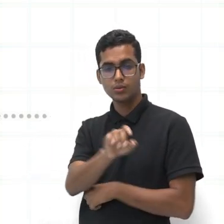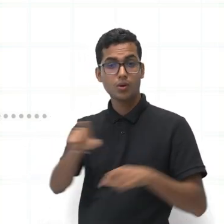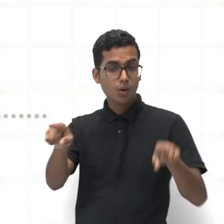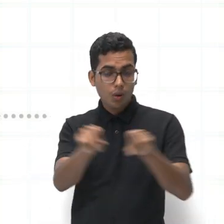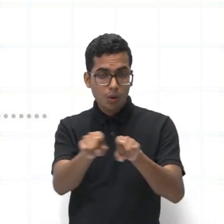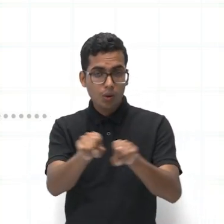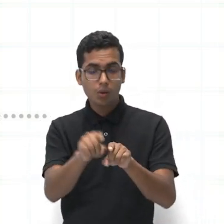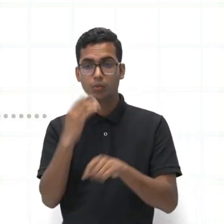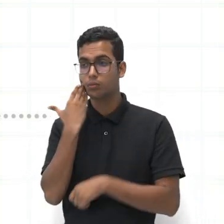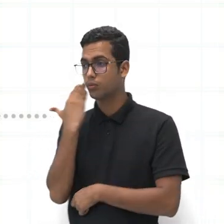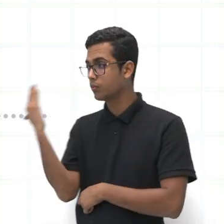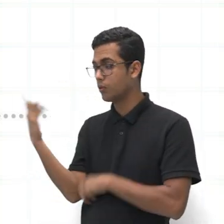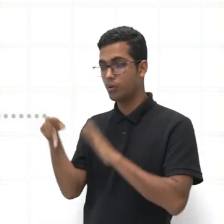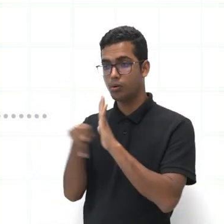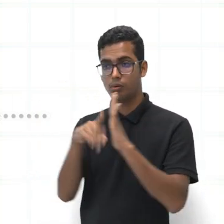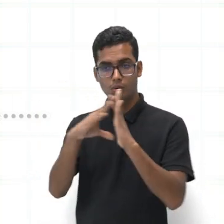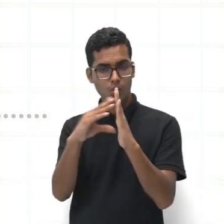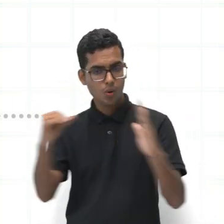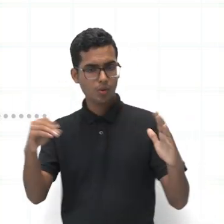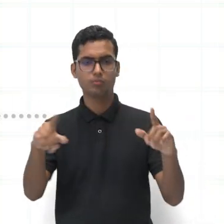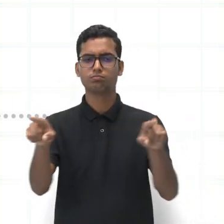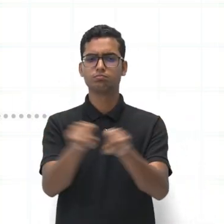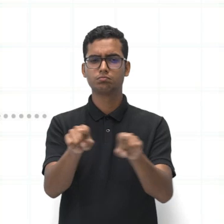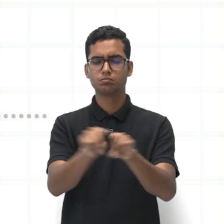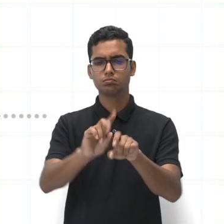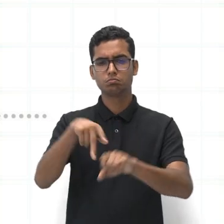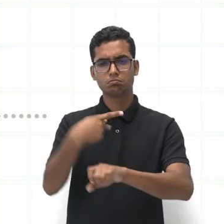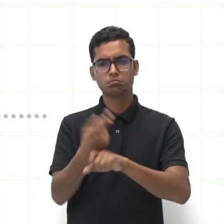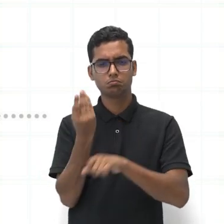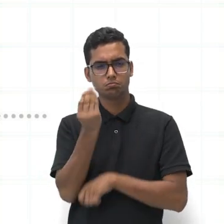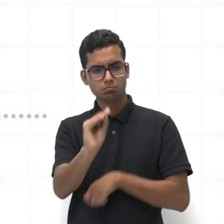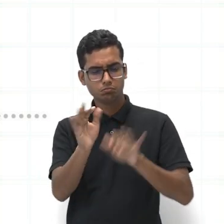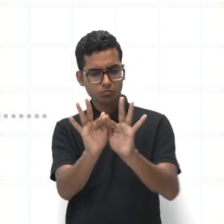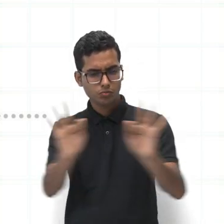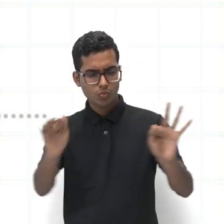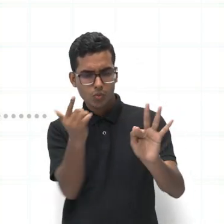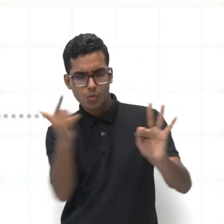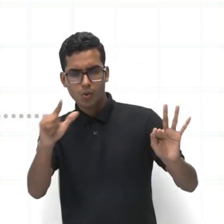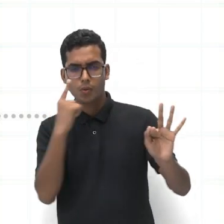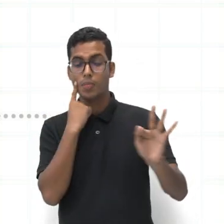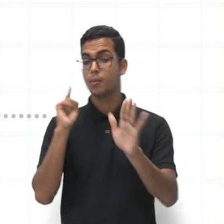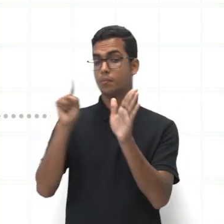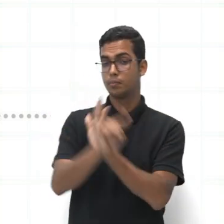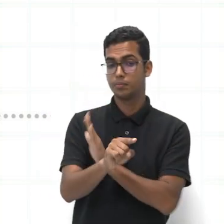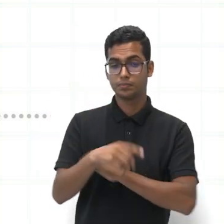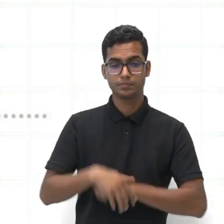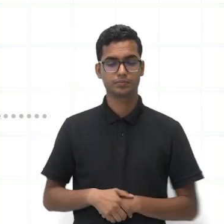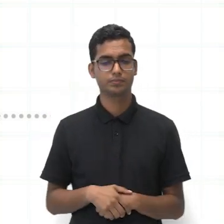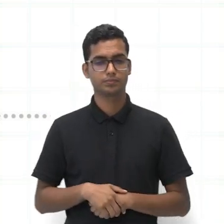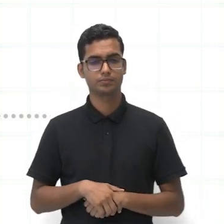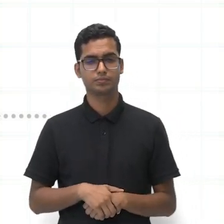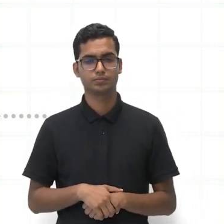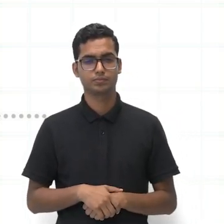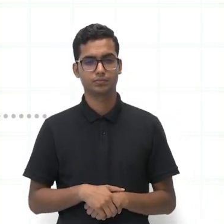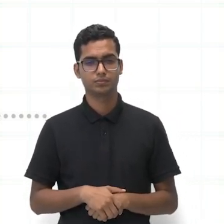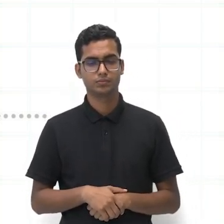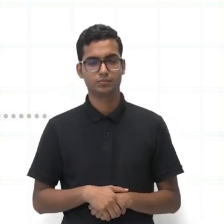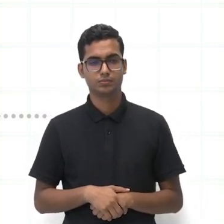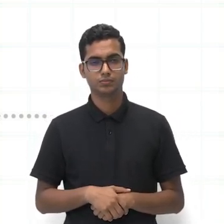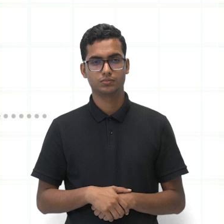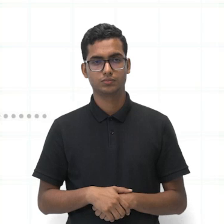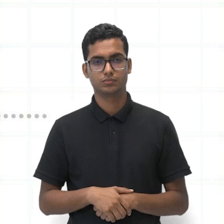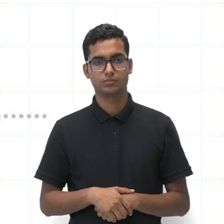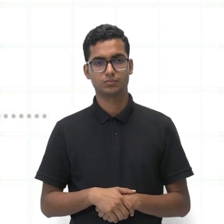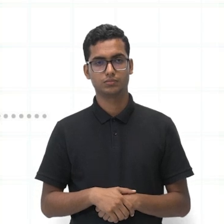Seguindo aqui este modelo, eu tenho o que na sequência para fazer uma pergunta? Eu tenho o